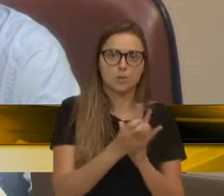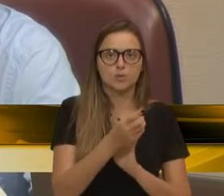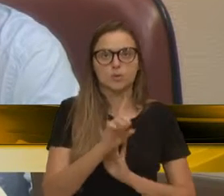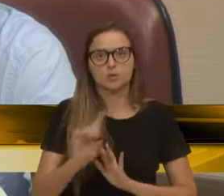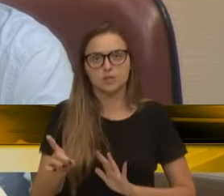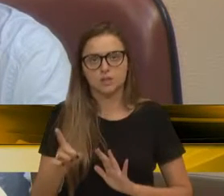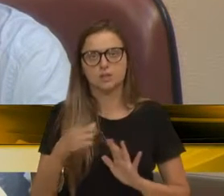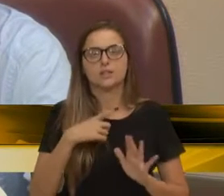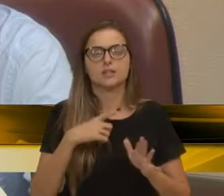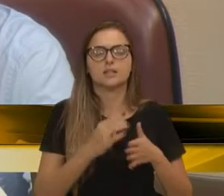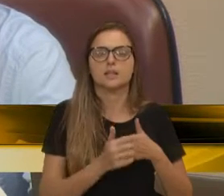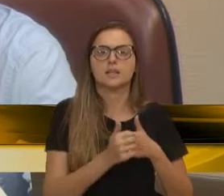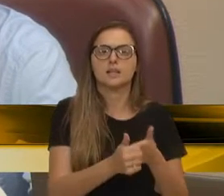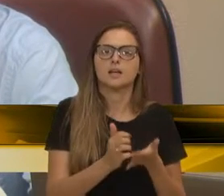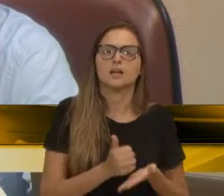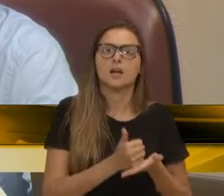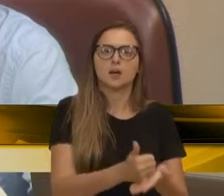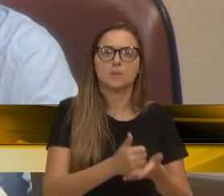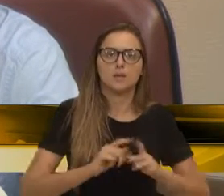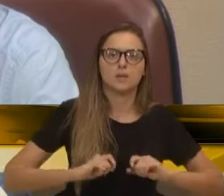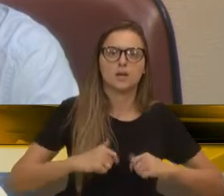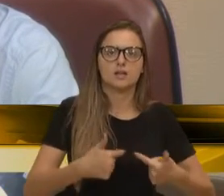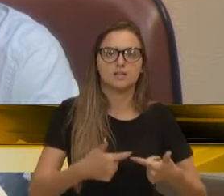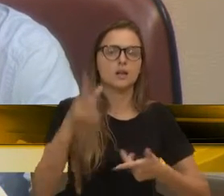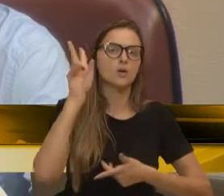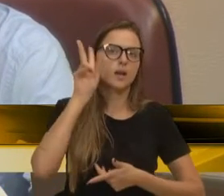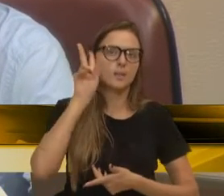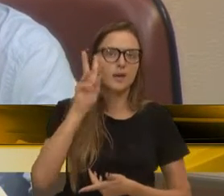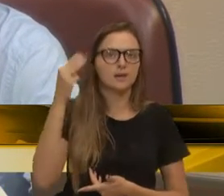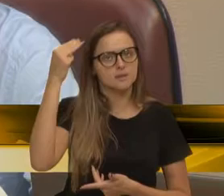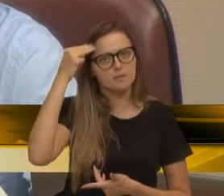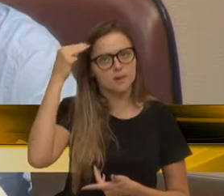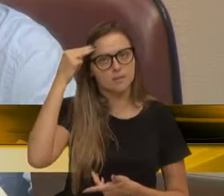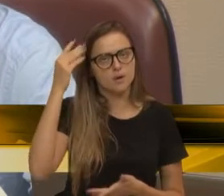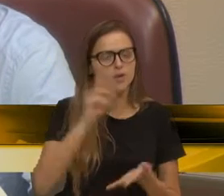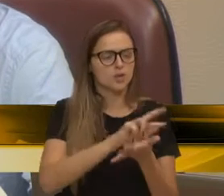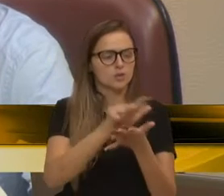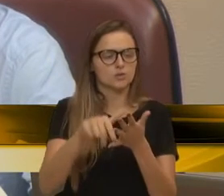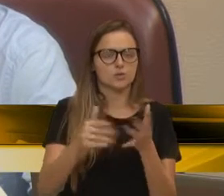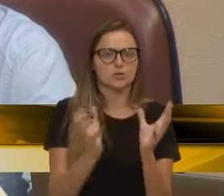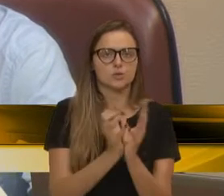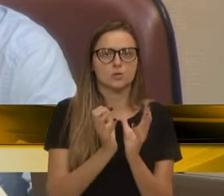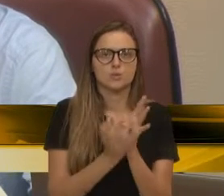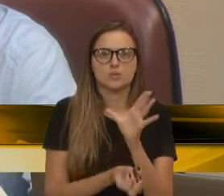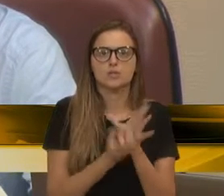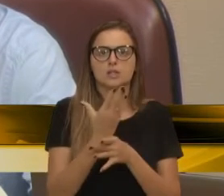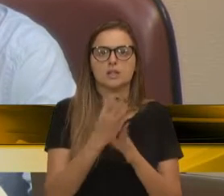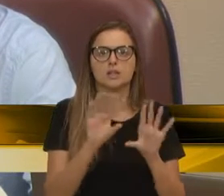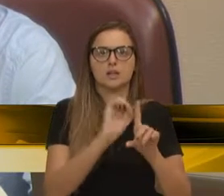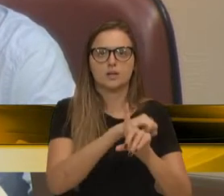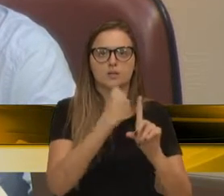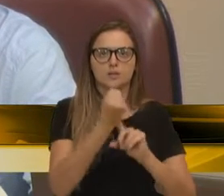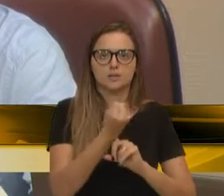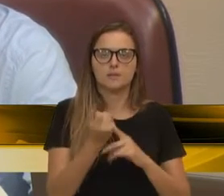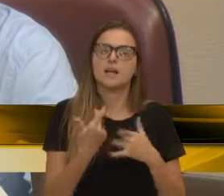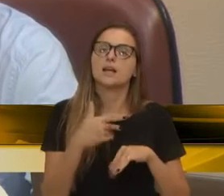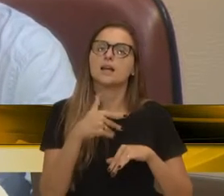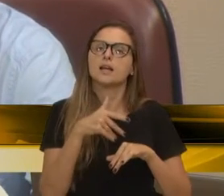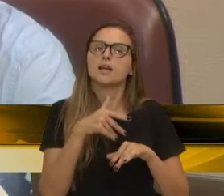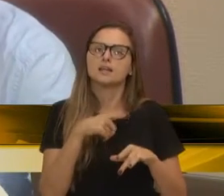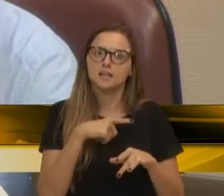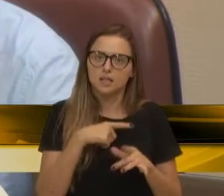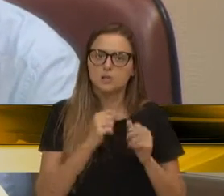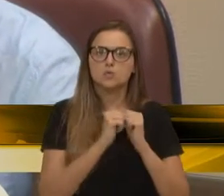dores de referência à identidade à ação e à memória dos diferentes grupos formadores da sociedade incluindo se entre esses